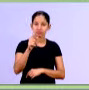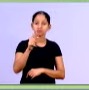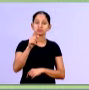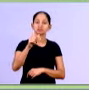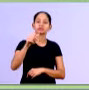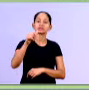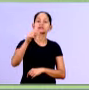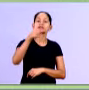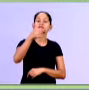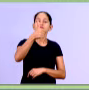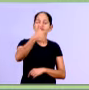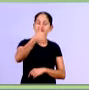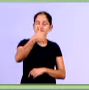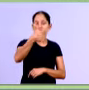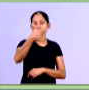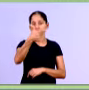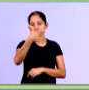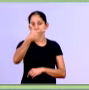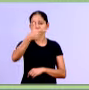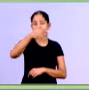R$1.120.